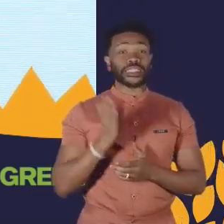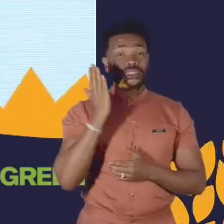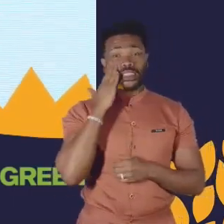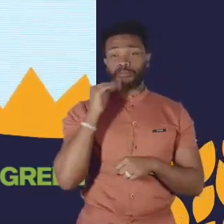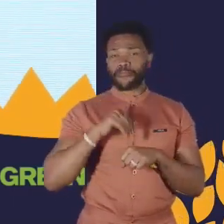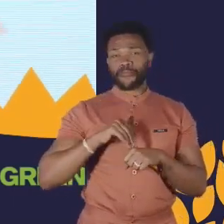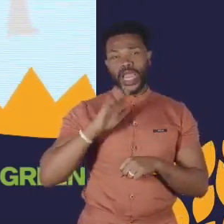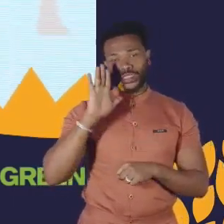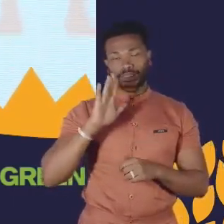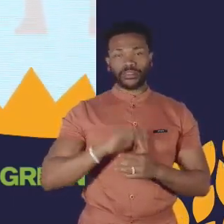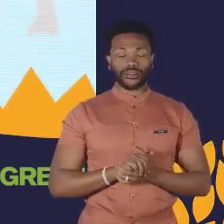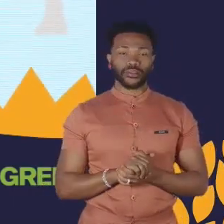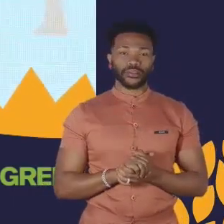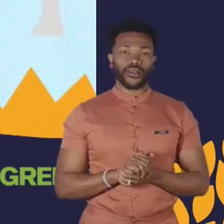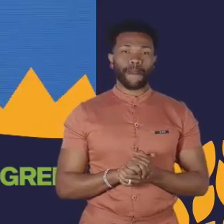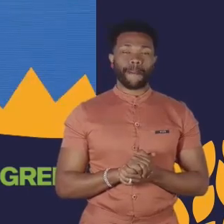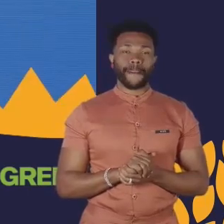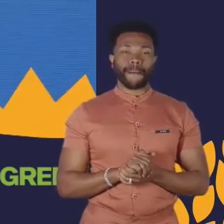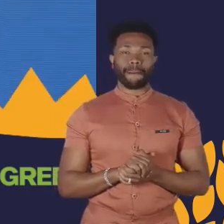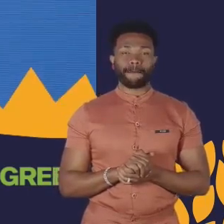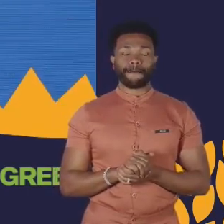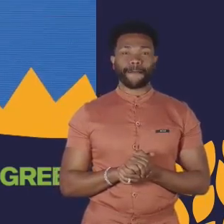pouco mais.